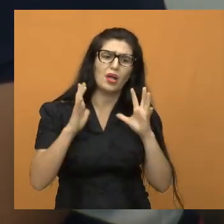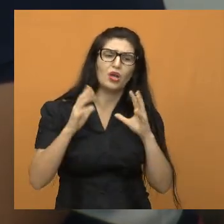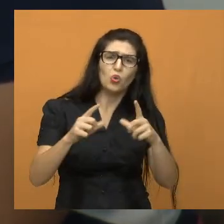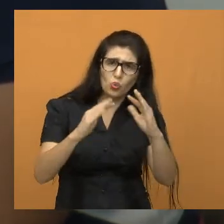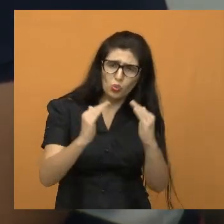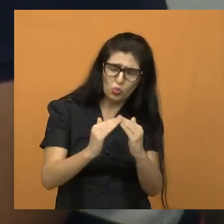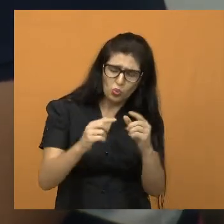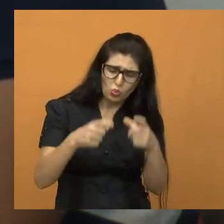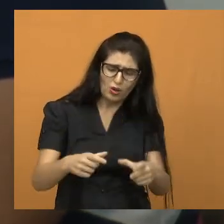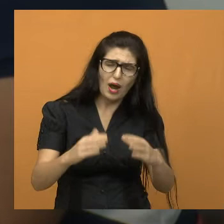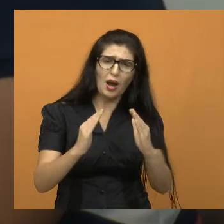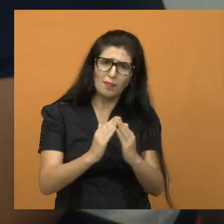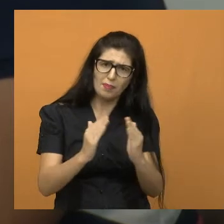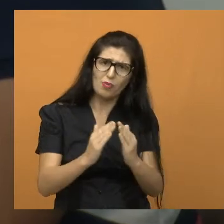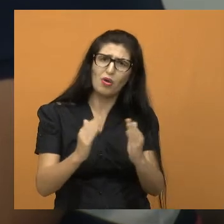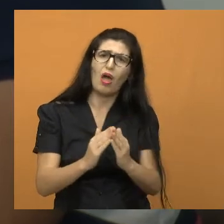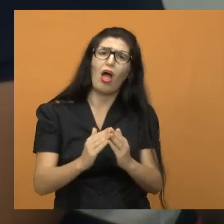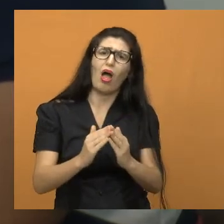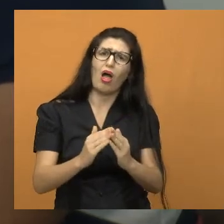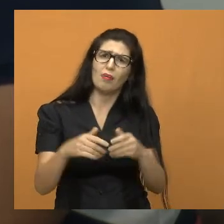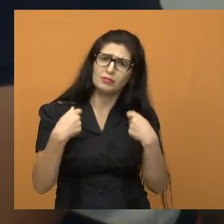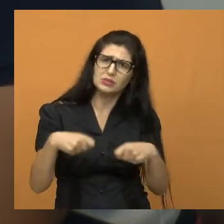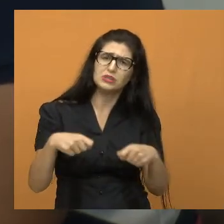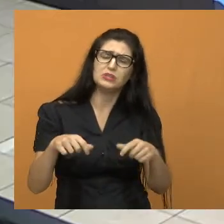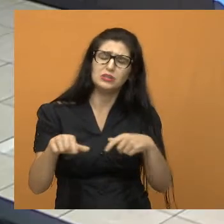nessa a gente vem reforçando também.